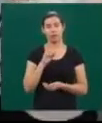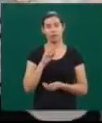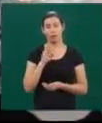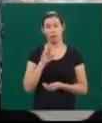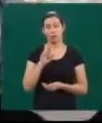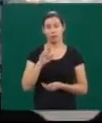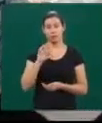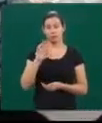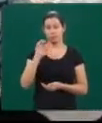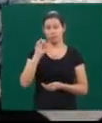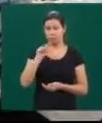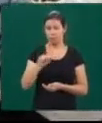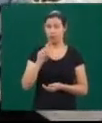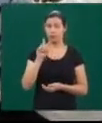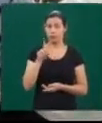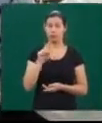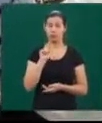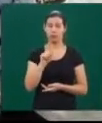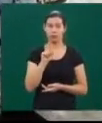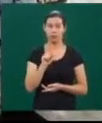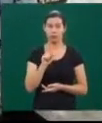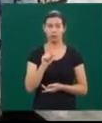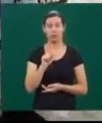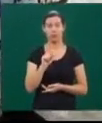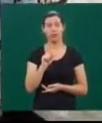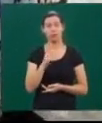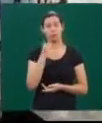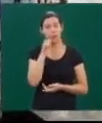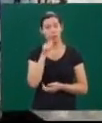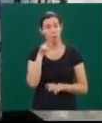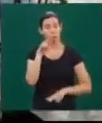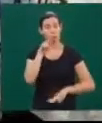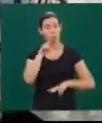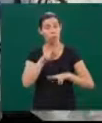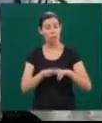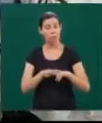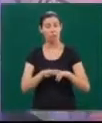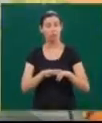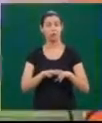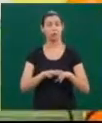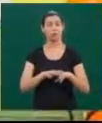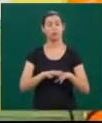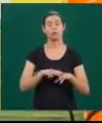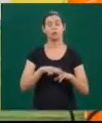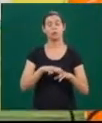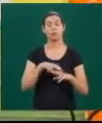Elas são detentas da penitenciária Estevão Pinto, que fica aqui em Belo Horizonte.